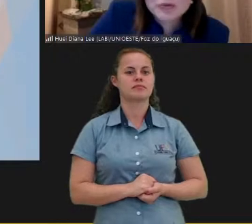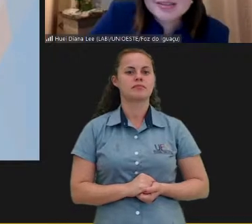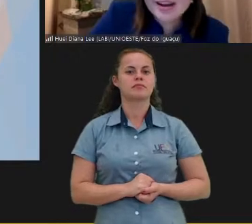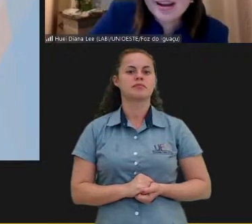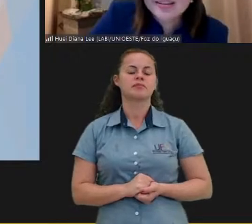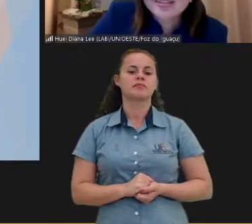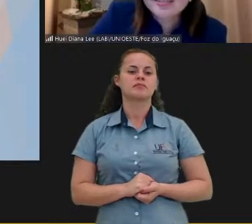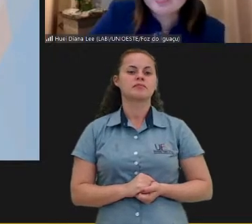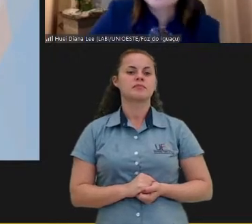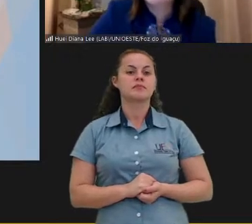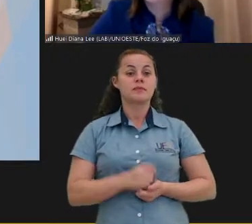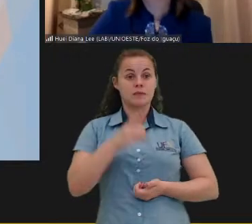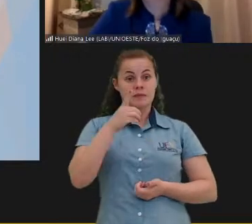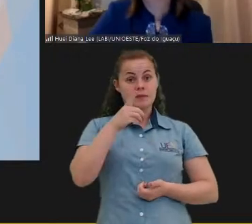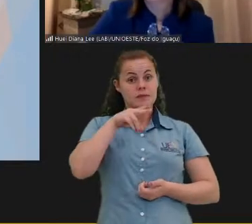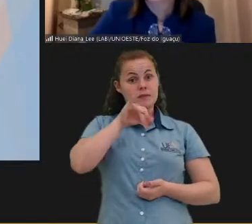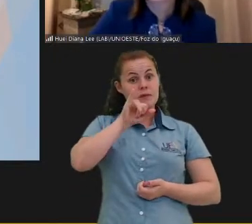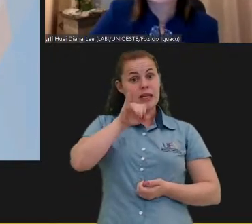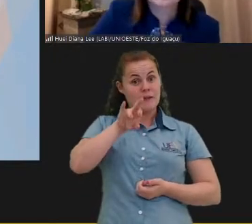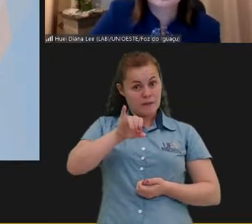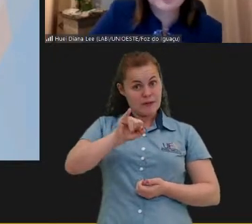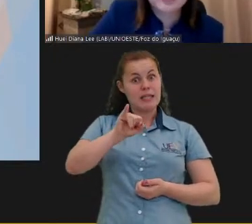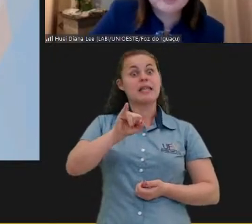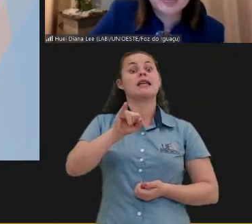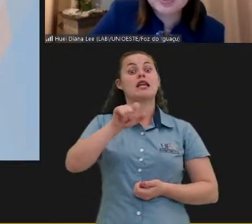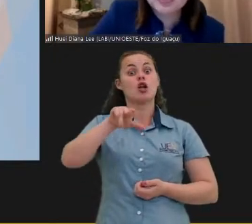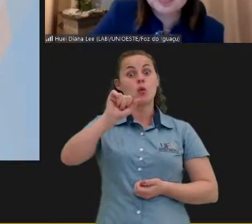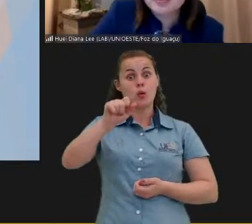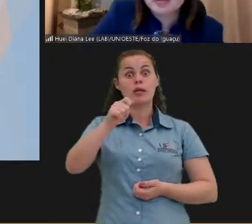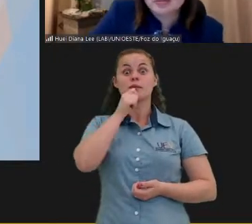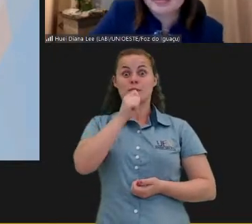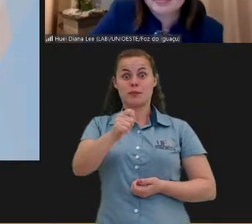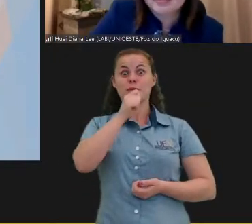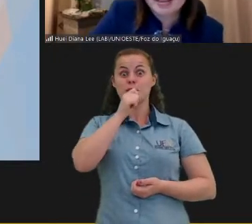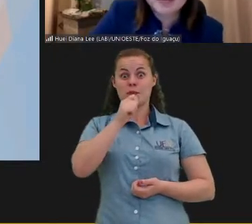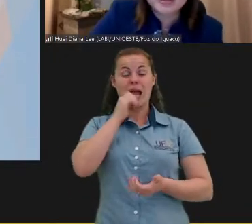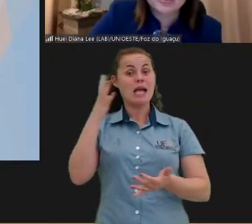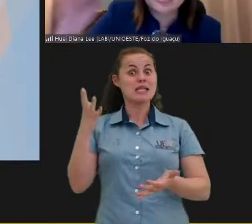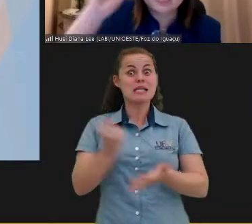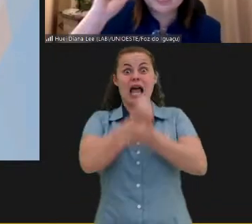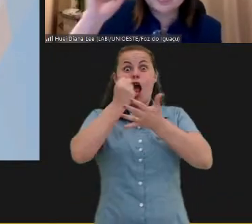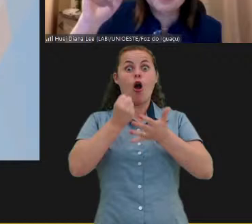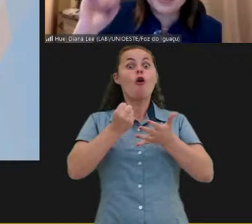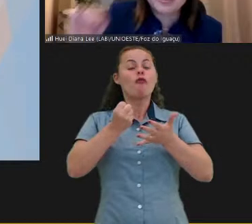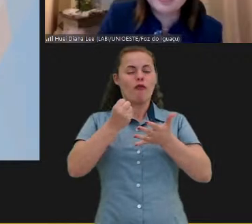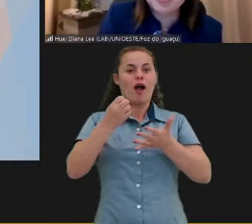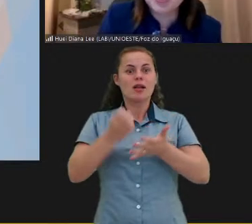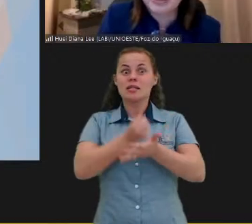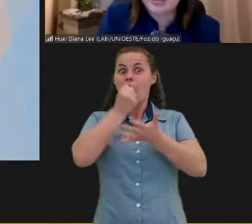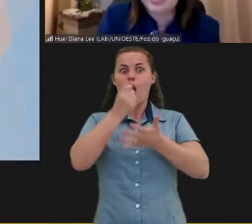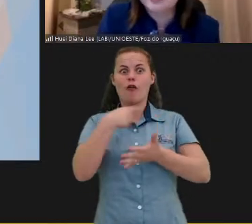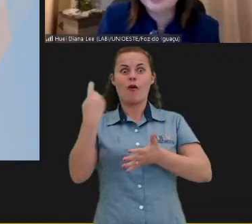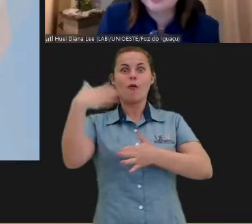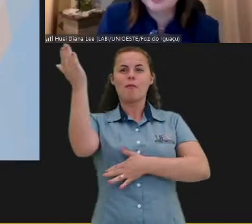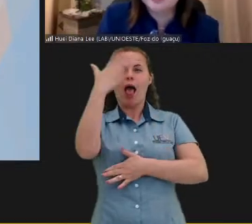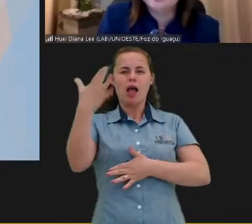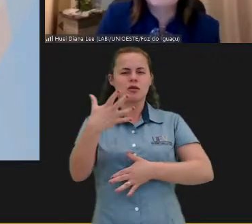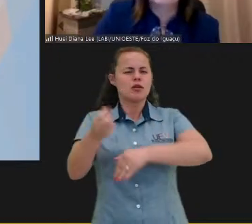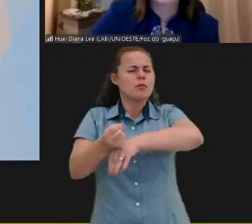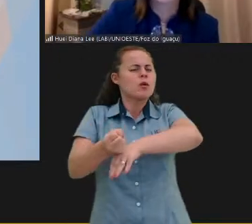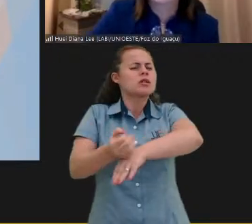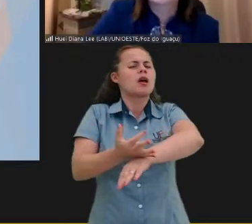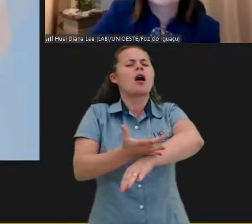Davi Luiz dá aquela entrevista que salva a imagem do Brasil. Lembra aquela entrevista bem emocionada